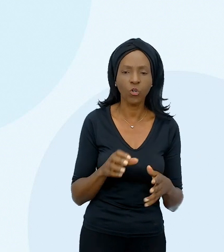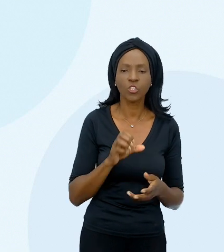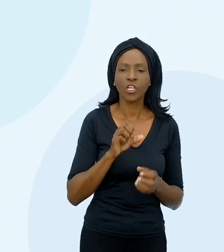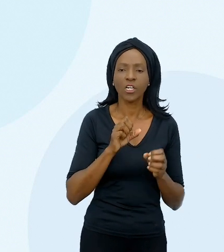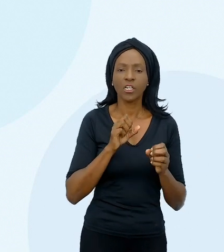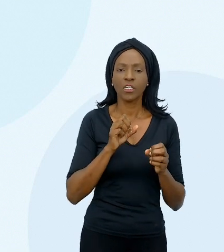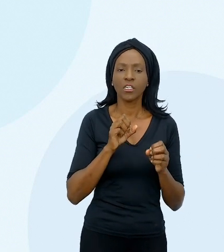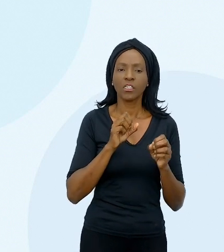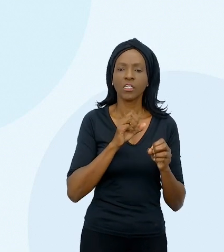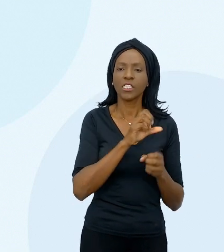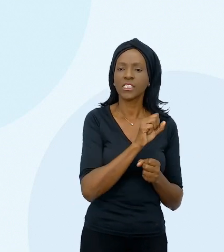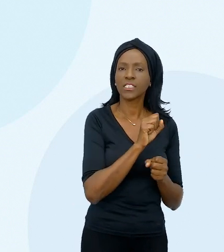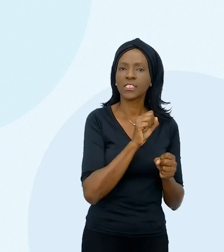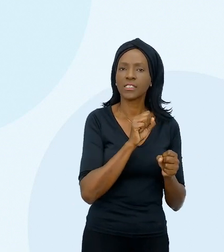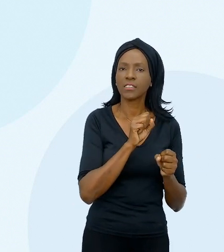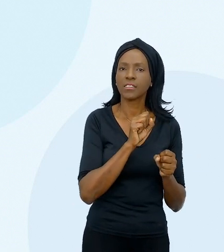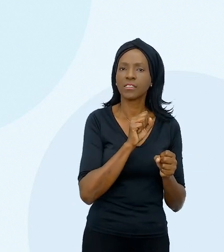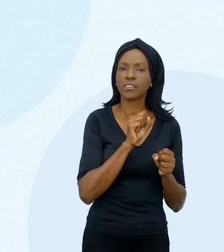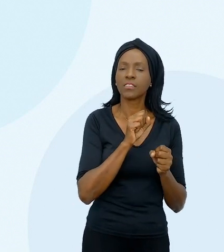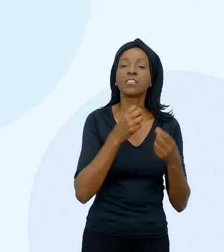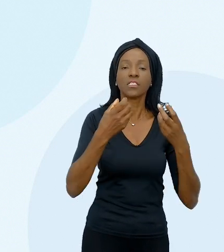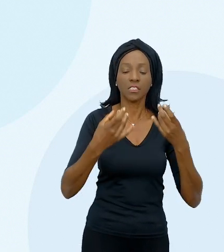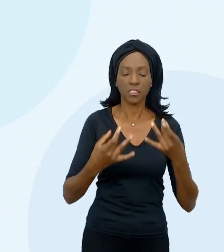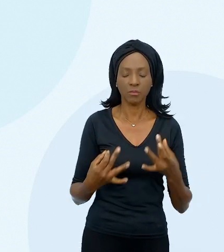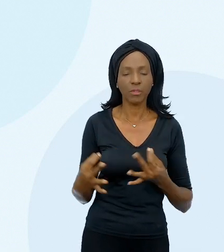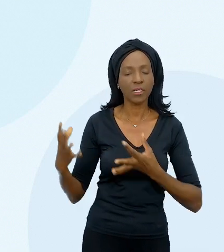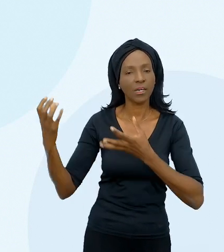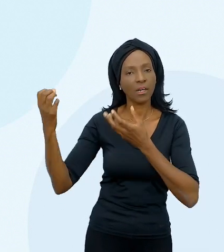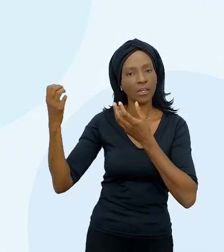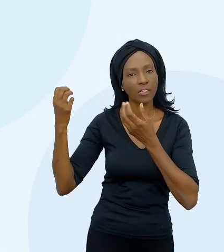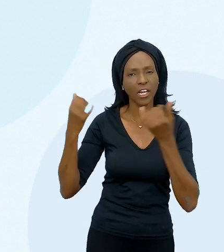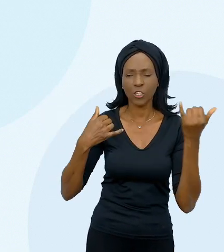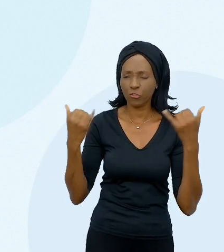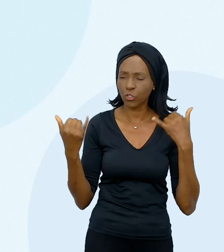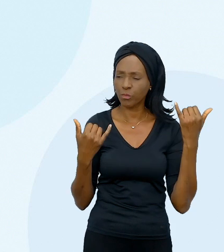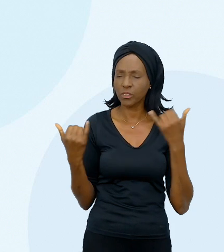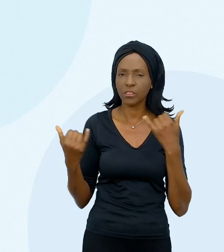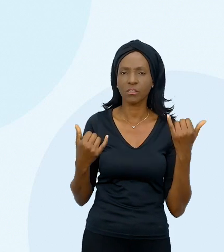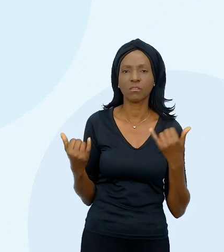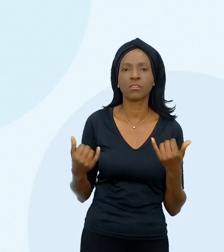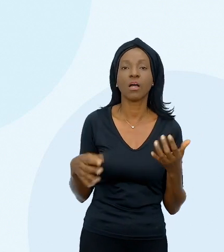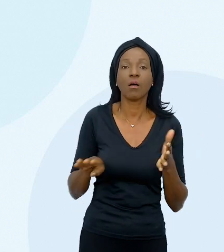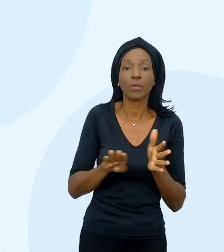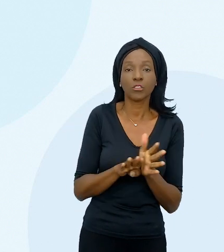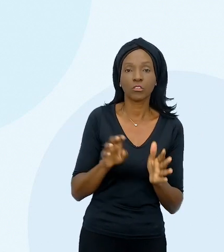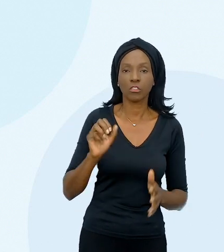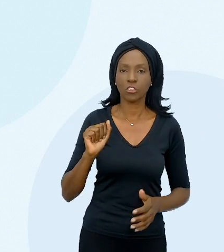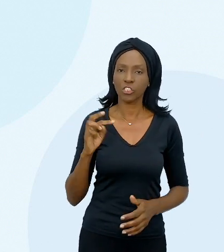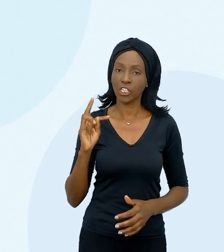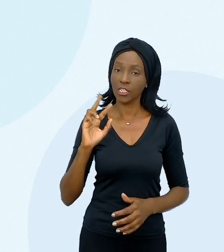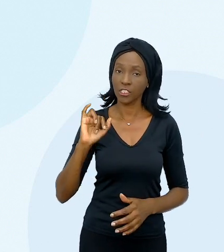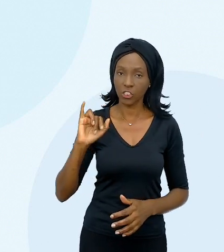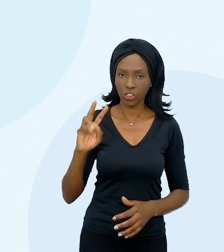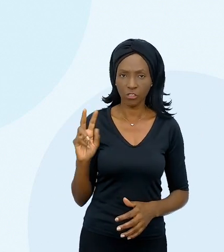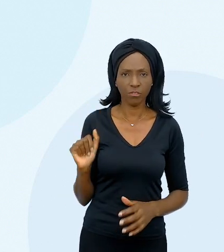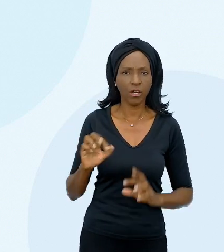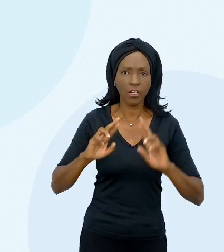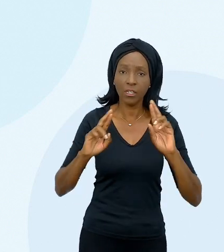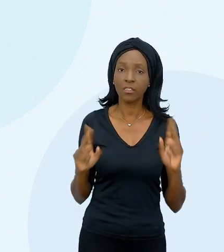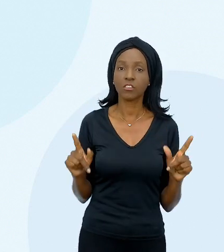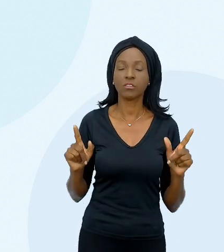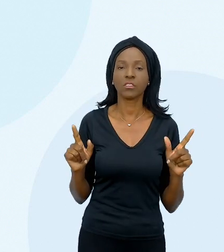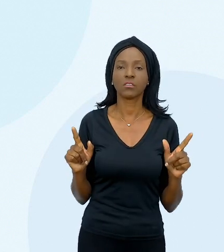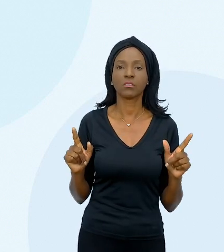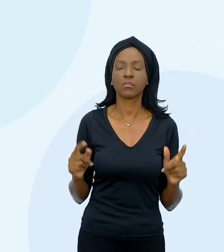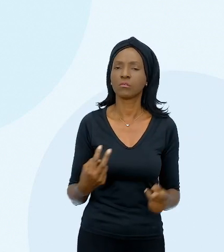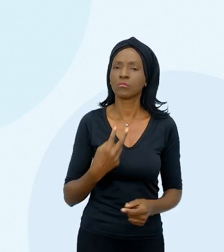transmissão de informação. Então, a metodologia ativa, ela se diferencia nesse sentido. Não